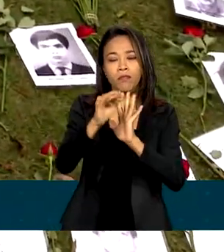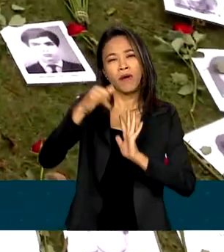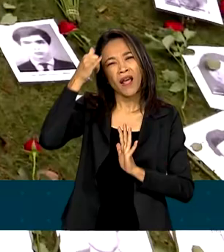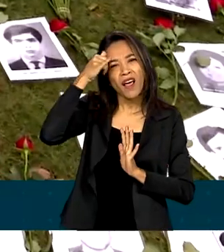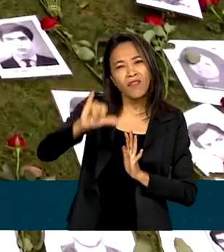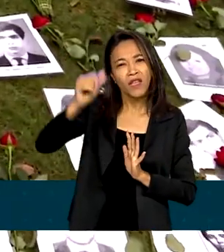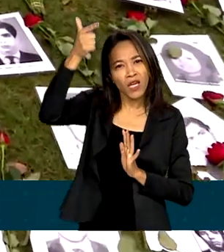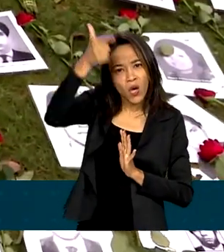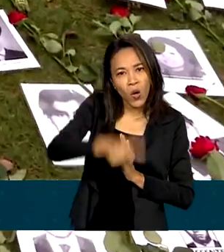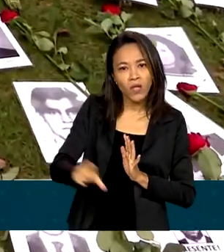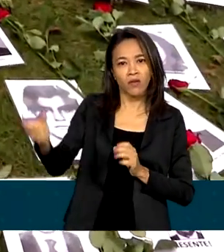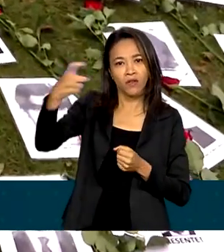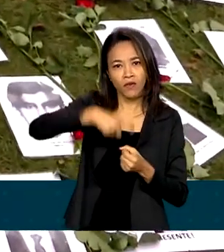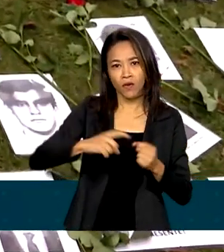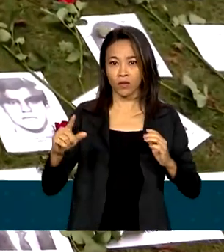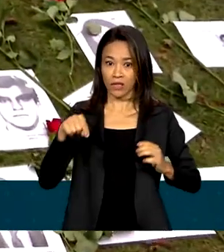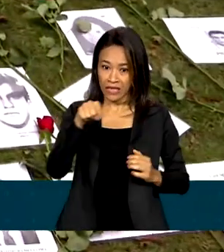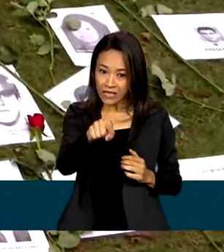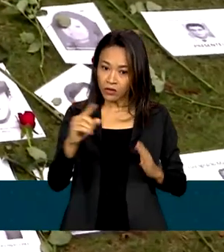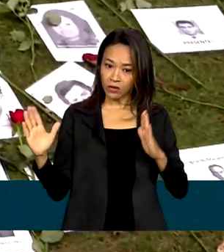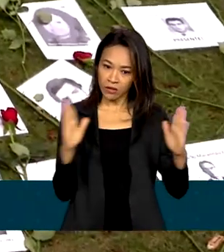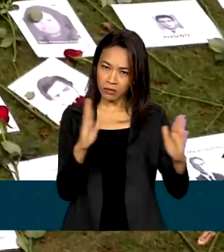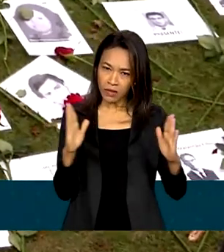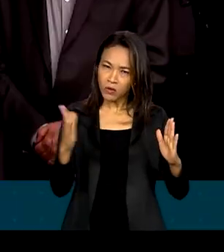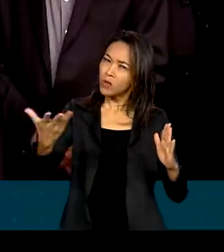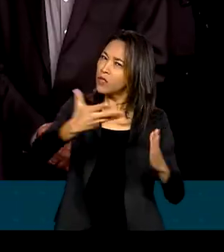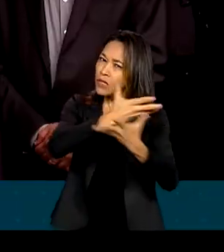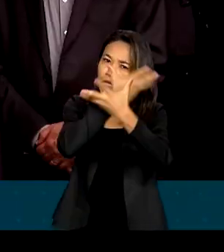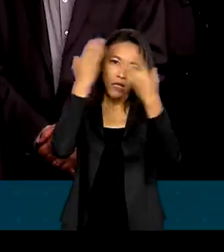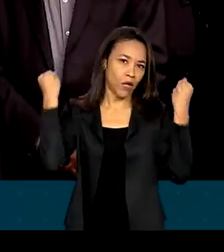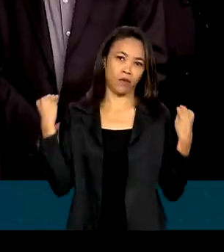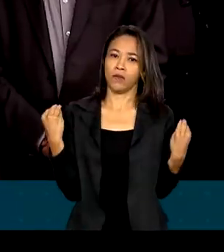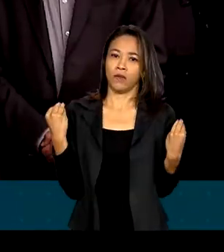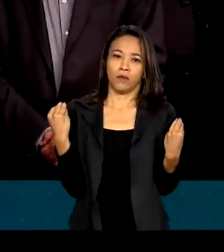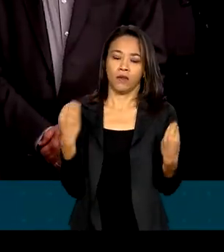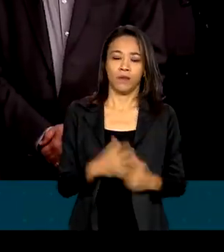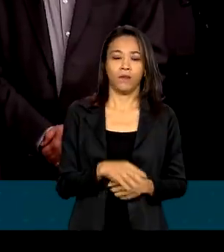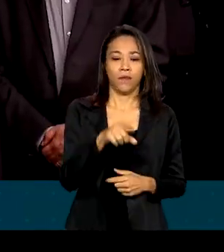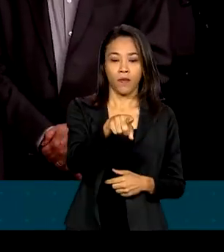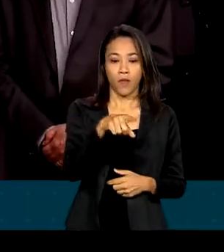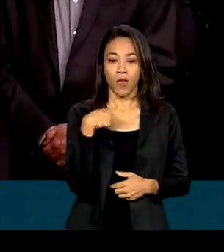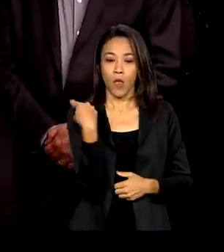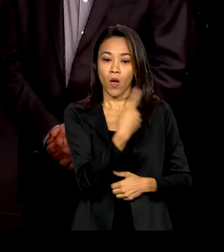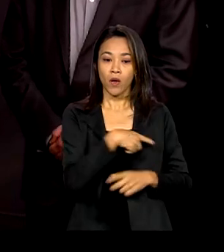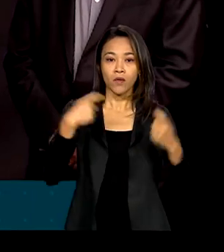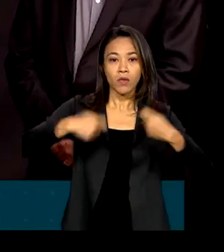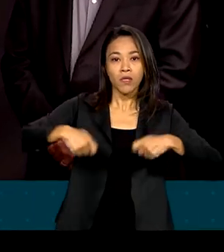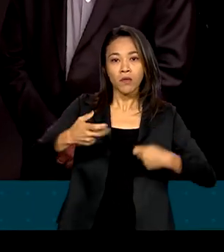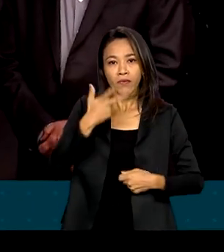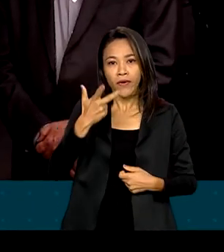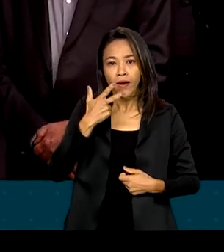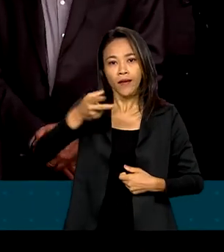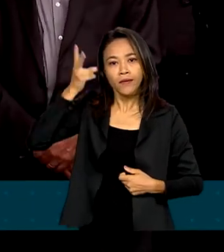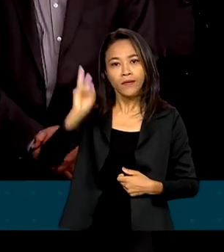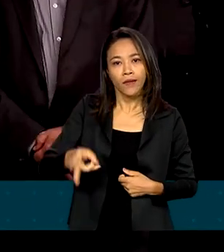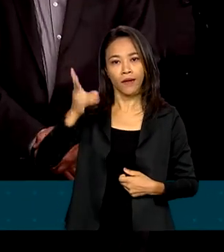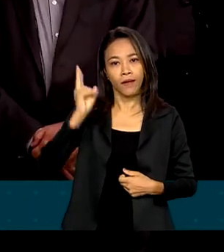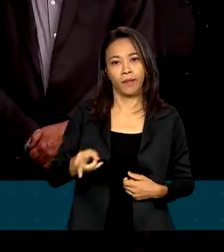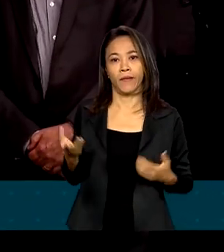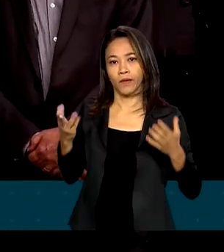ocorridas durante o período da ditadura sejam esquecidas. Nós precisamos lidar com esse trauma, precisamos falar disso o tempo todo e